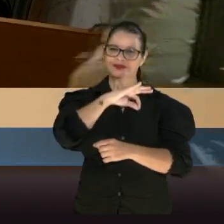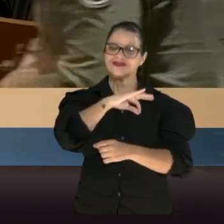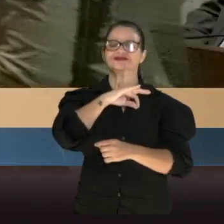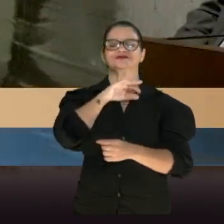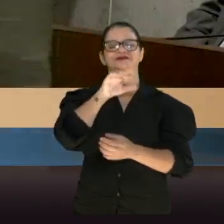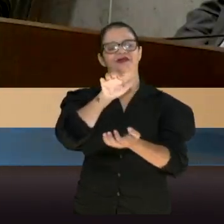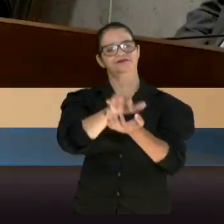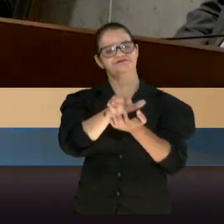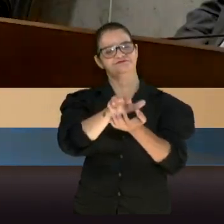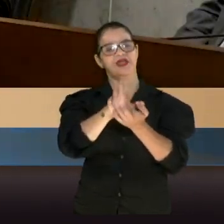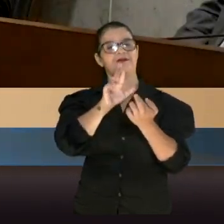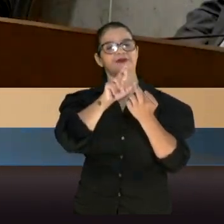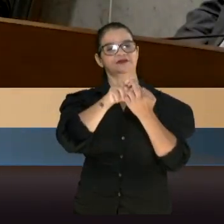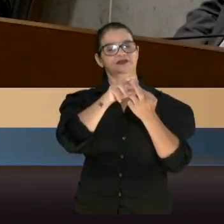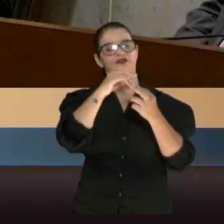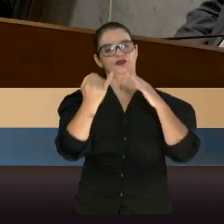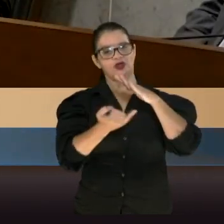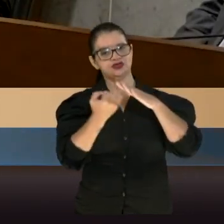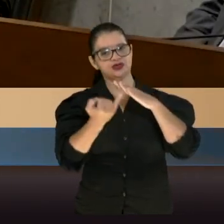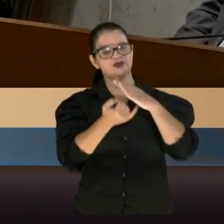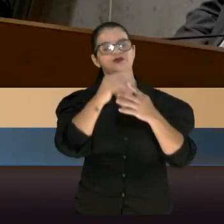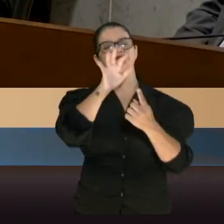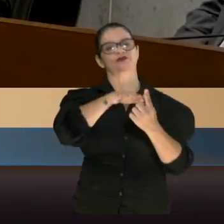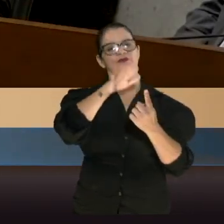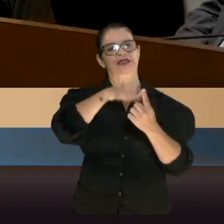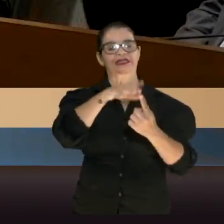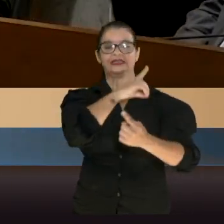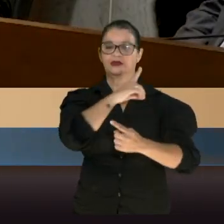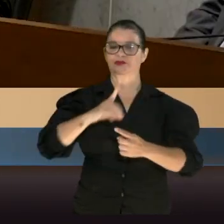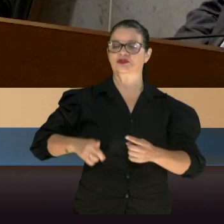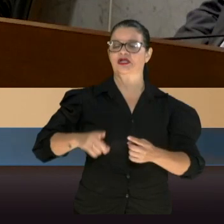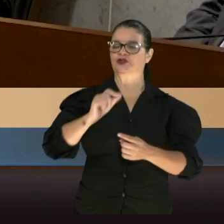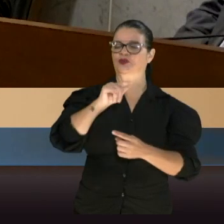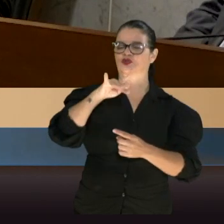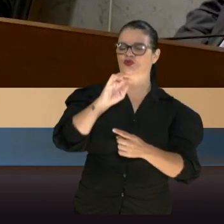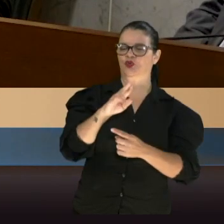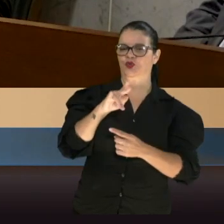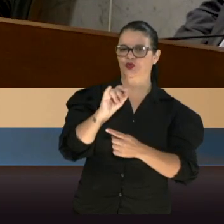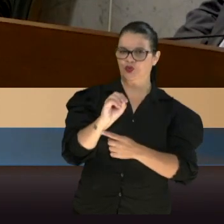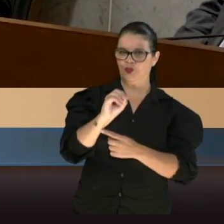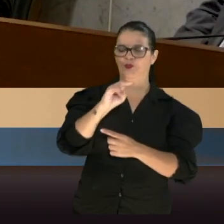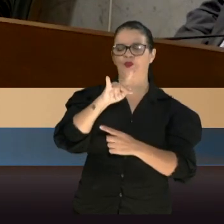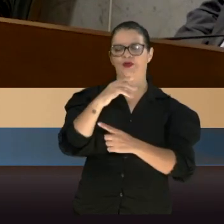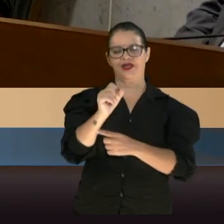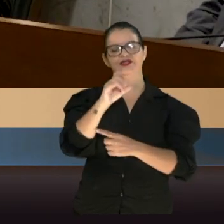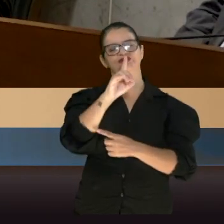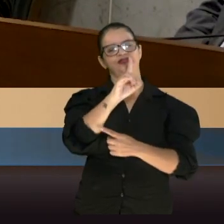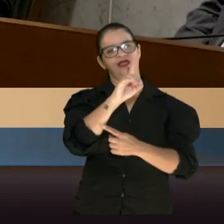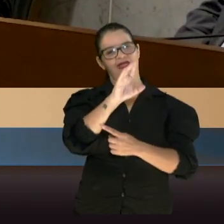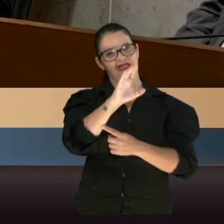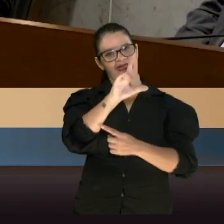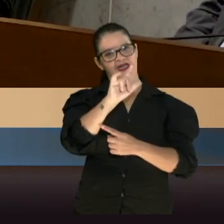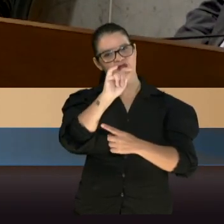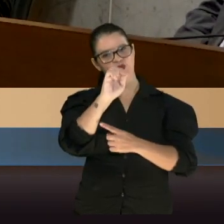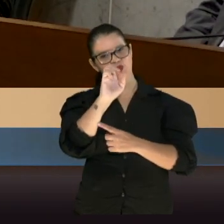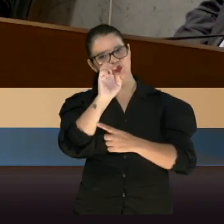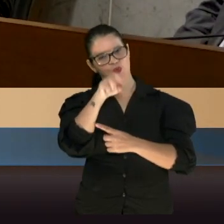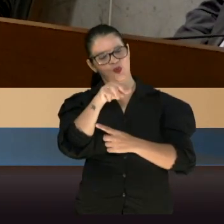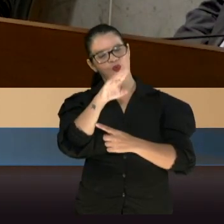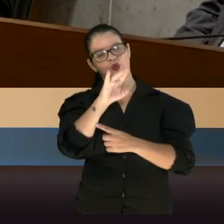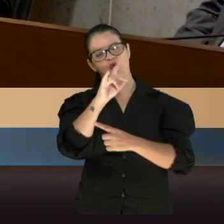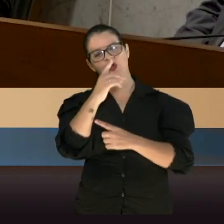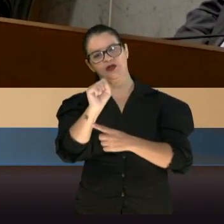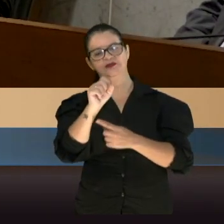instituição homenageada, deputado Antônio Moraes, deputado Cleito Colles, Renato Antunes, minhas senhoras, meus